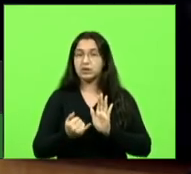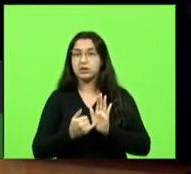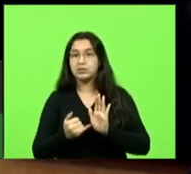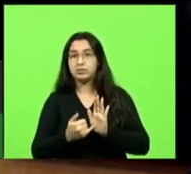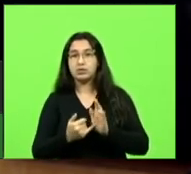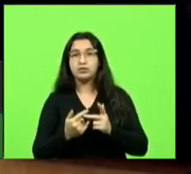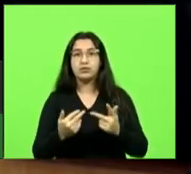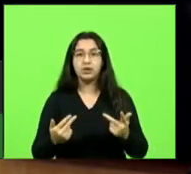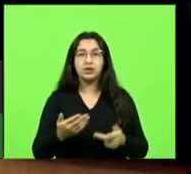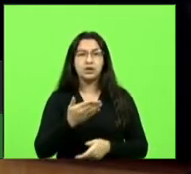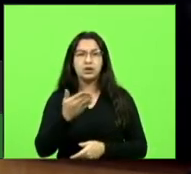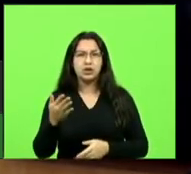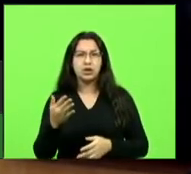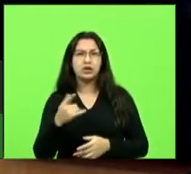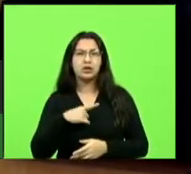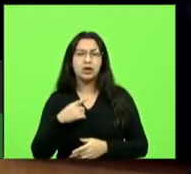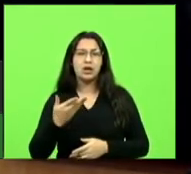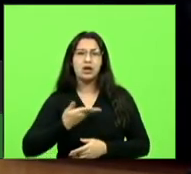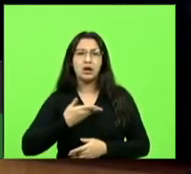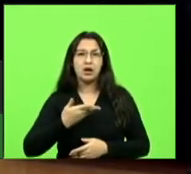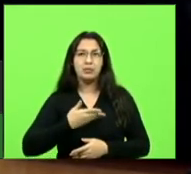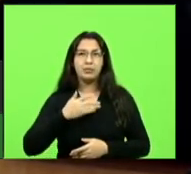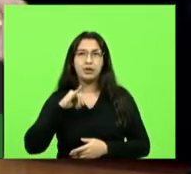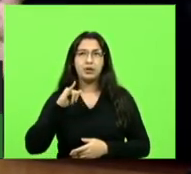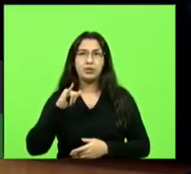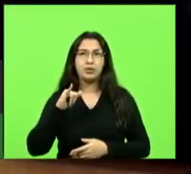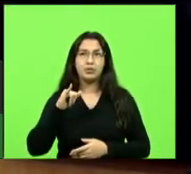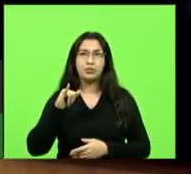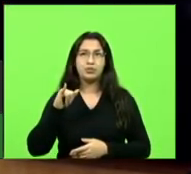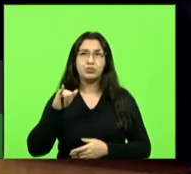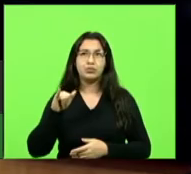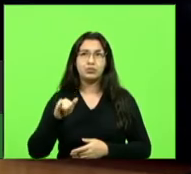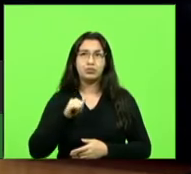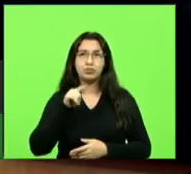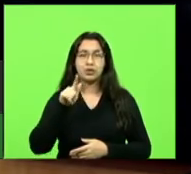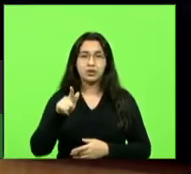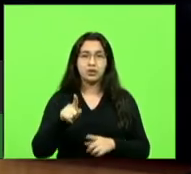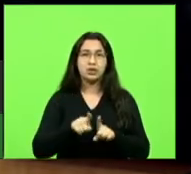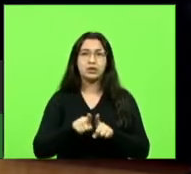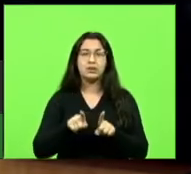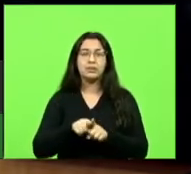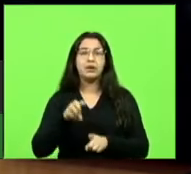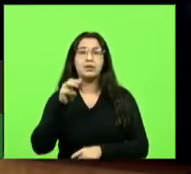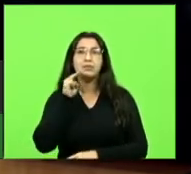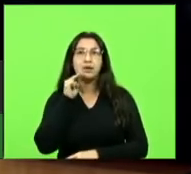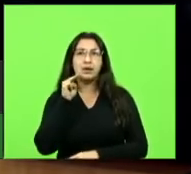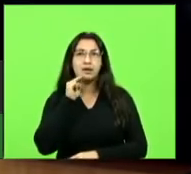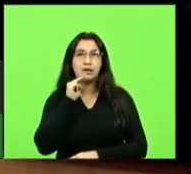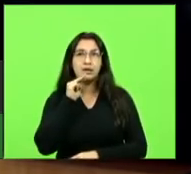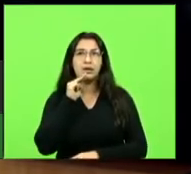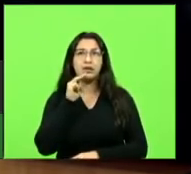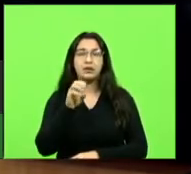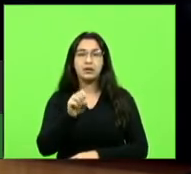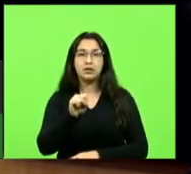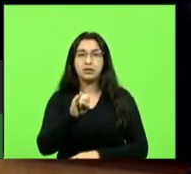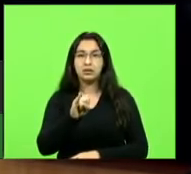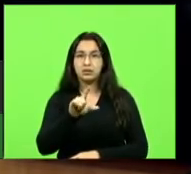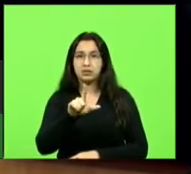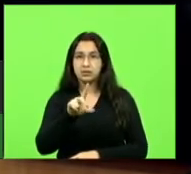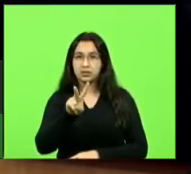alguns colegas, como o deputado Júlio, deputada Marlene, também deputado Silvio estava